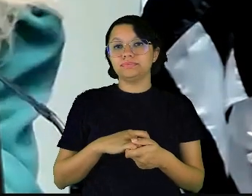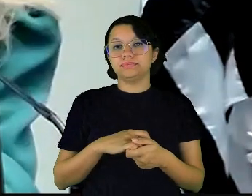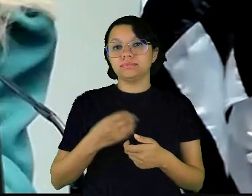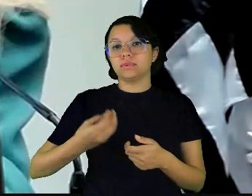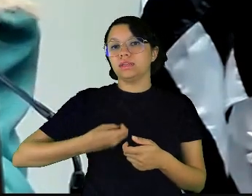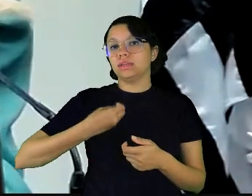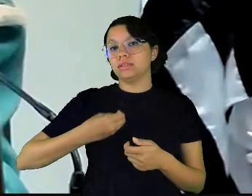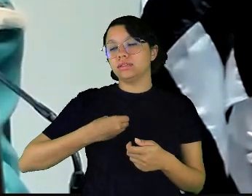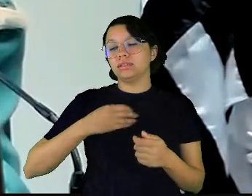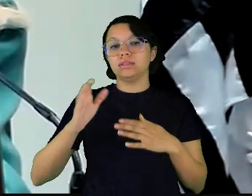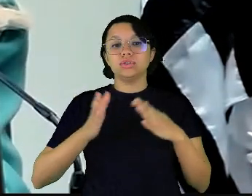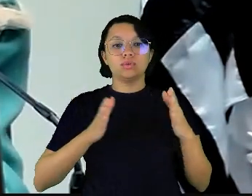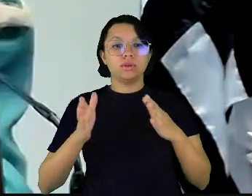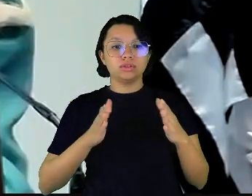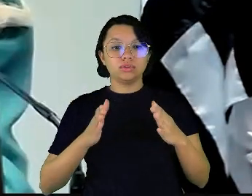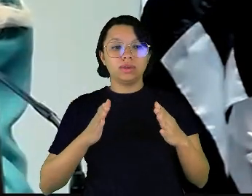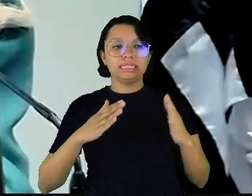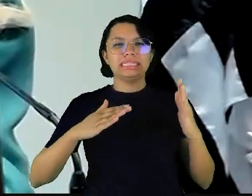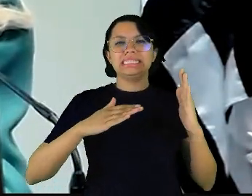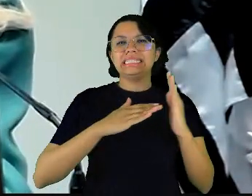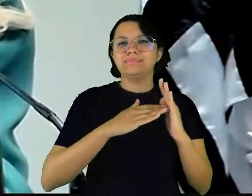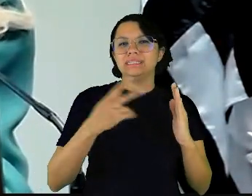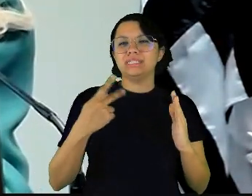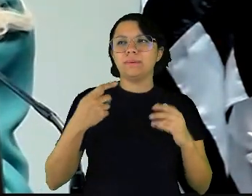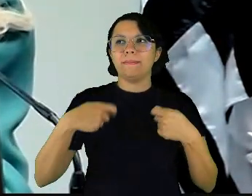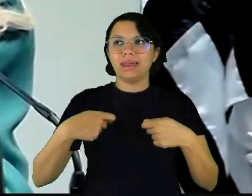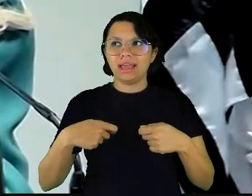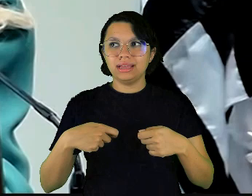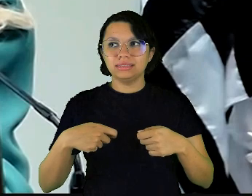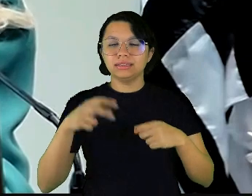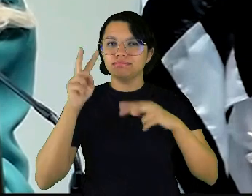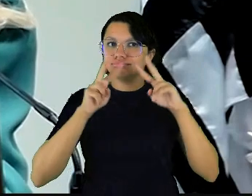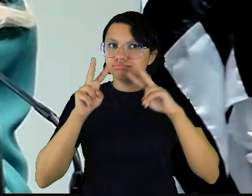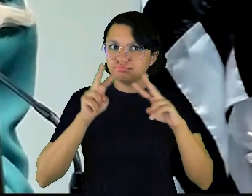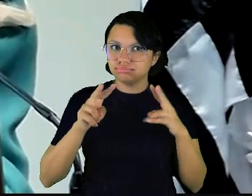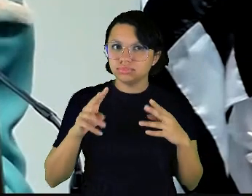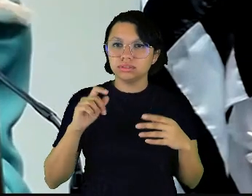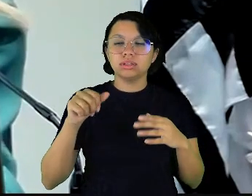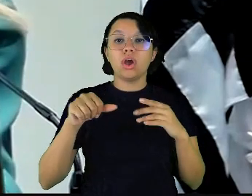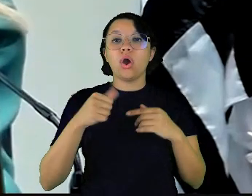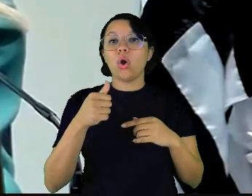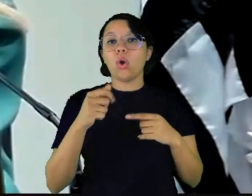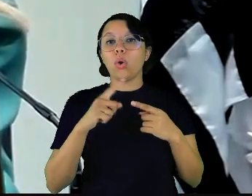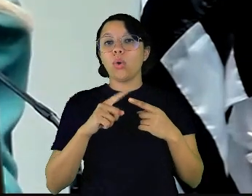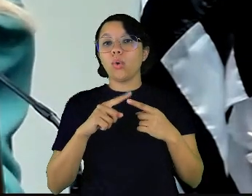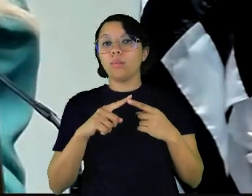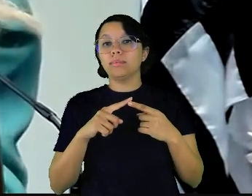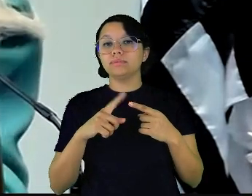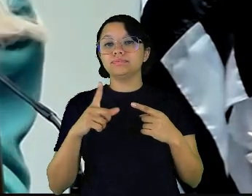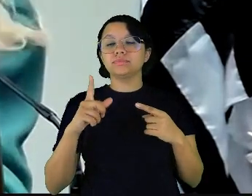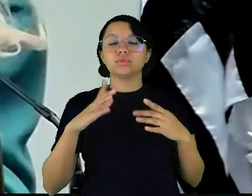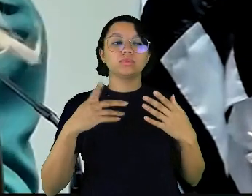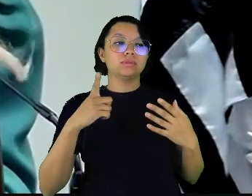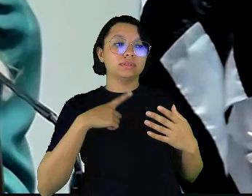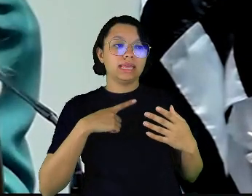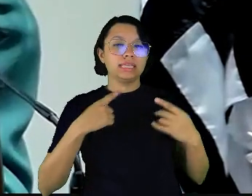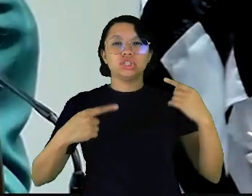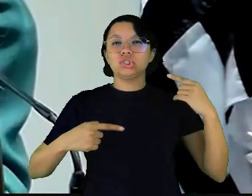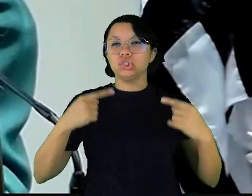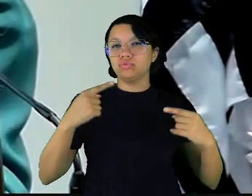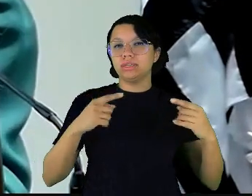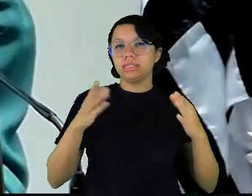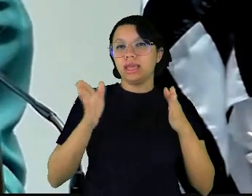existem situações limítrofes que nós precisamos lidar no dia a dia. Uma delas é quando há essa divergência entre